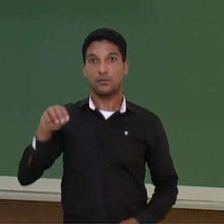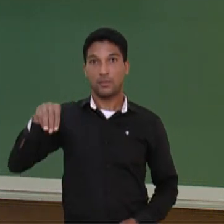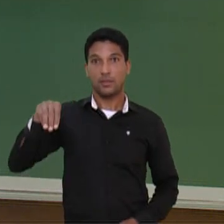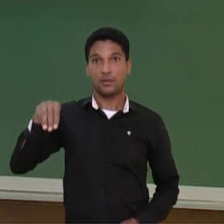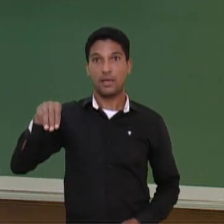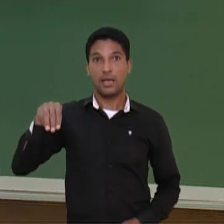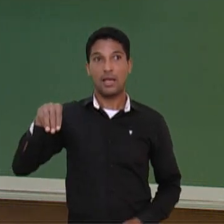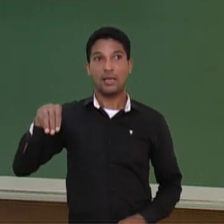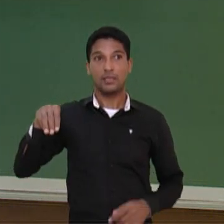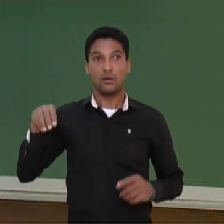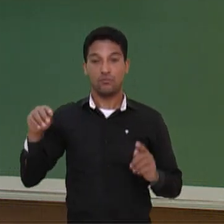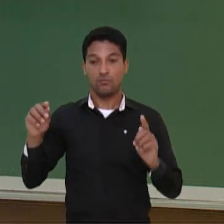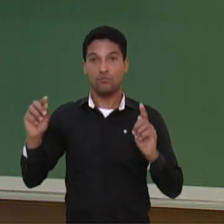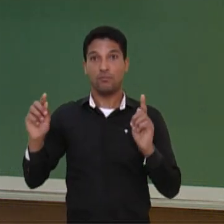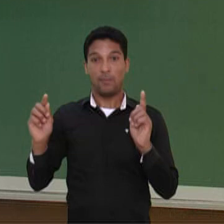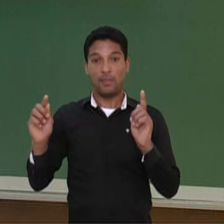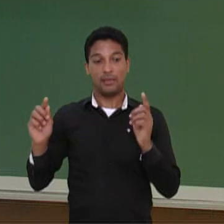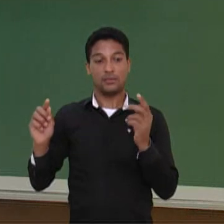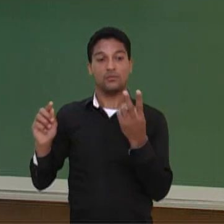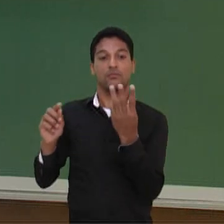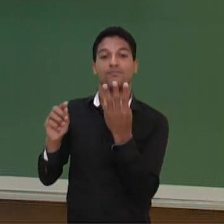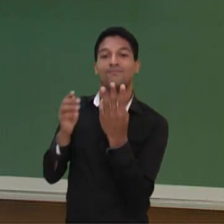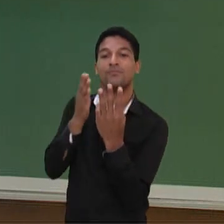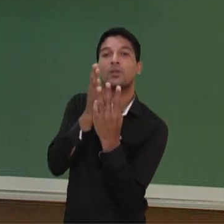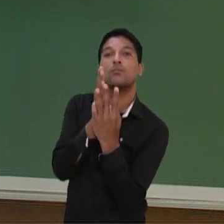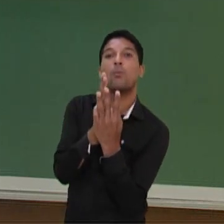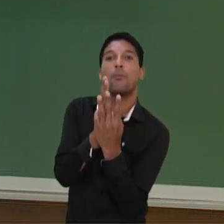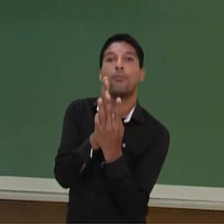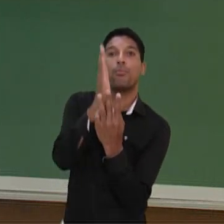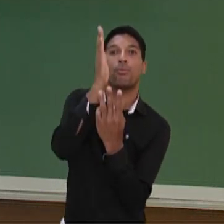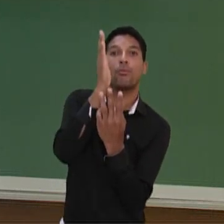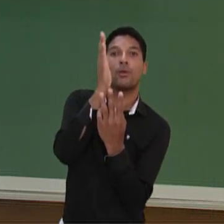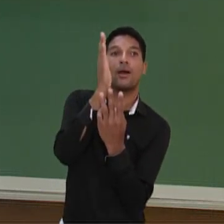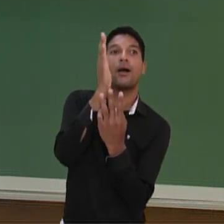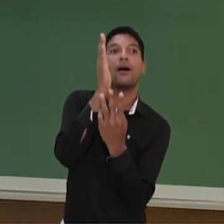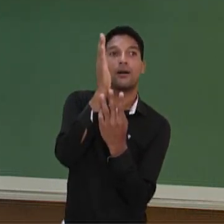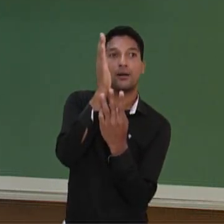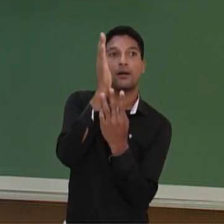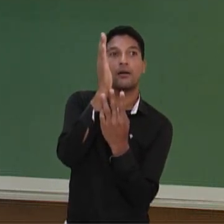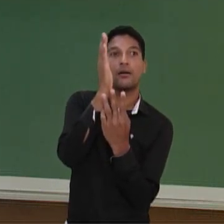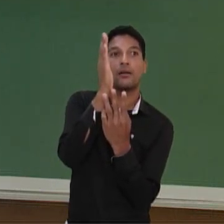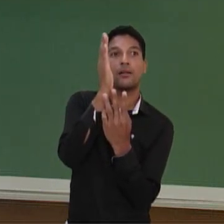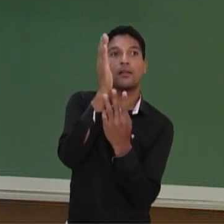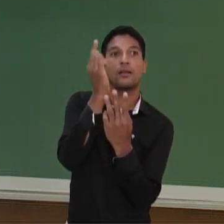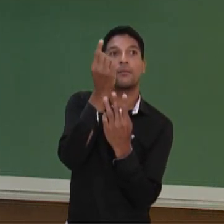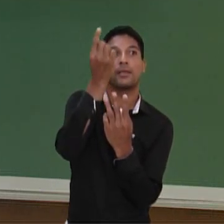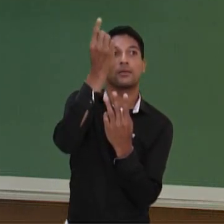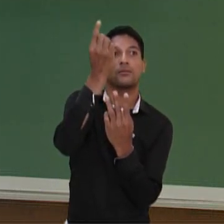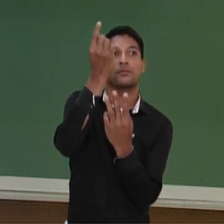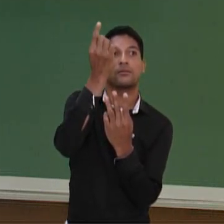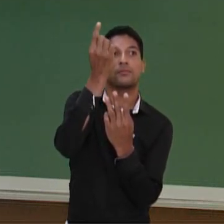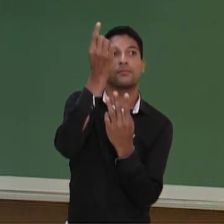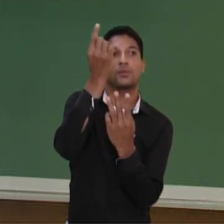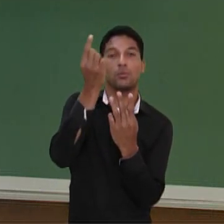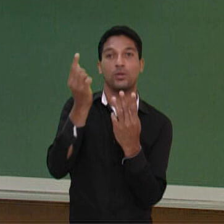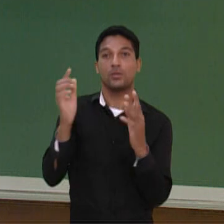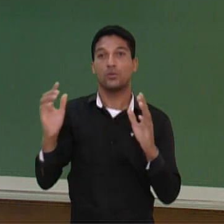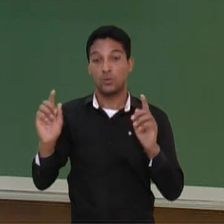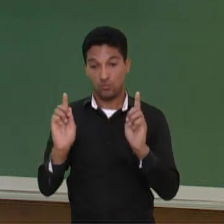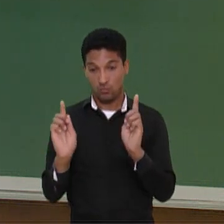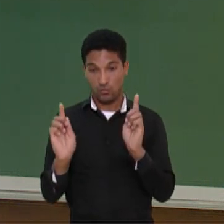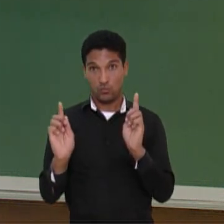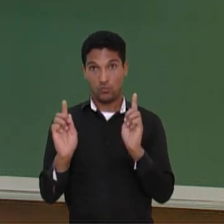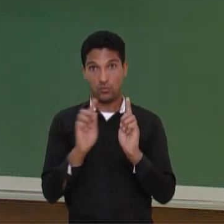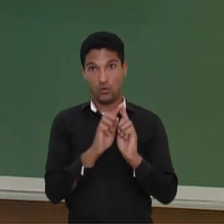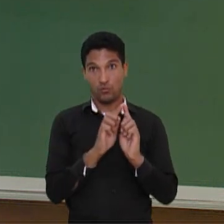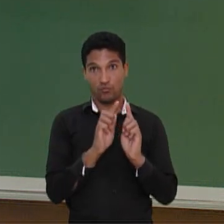comecei aqui no zero, caminhei até aqui 5 metros, que tem a mesma medida que essa aqui, e eu vou finalizar ela em 10 metros, né? Então toda essa